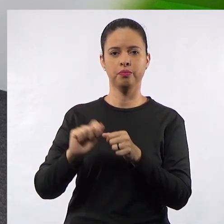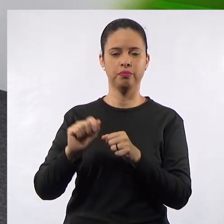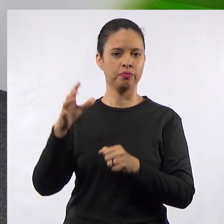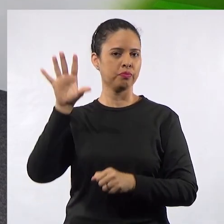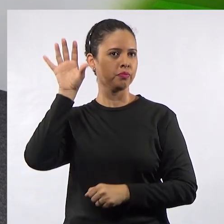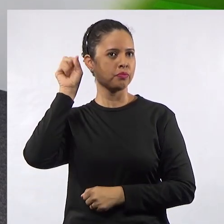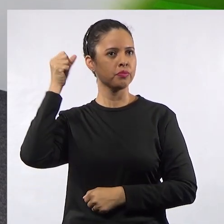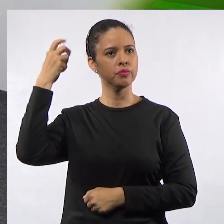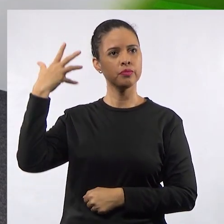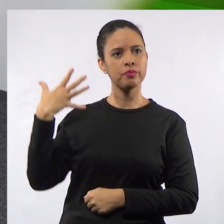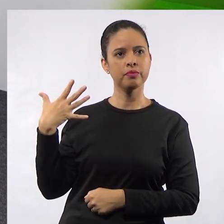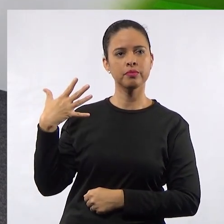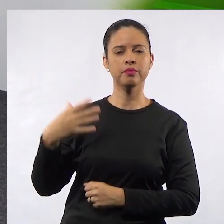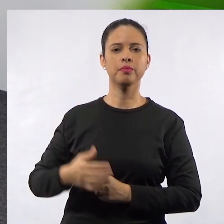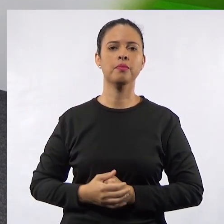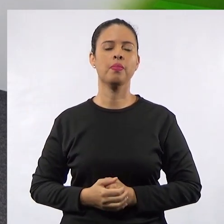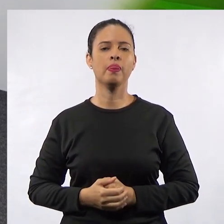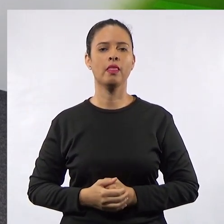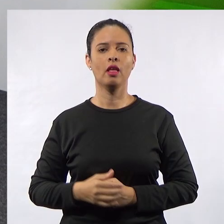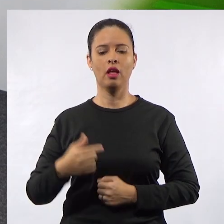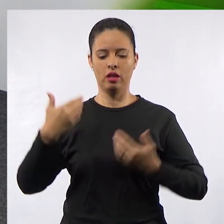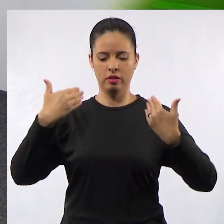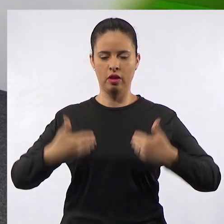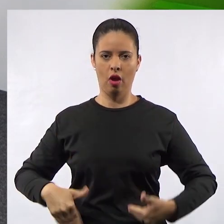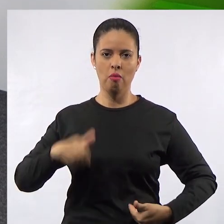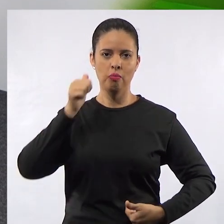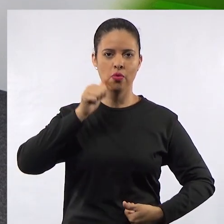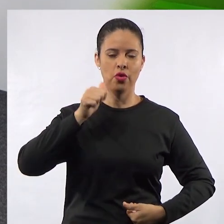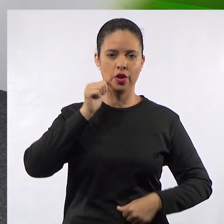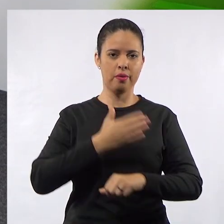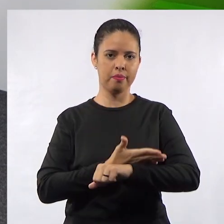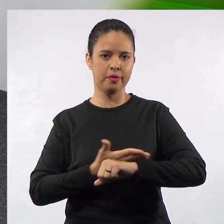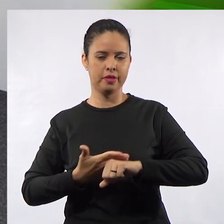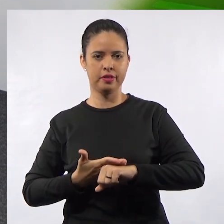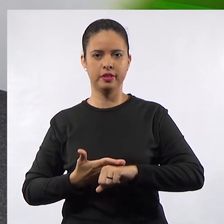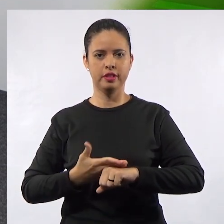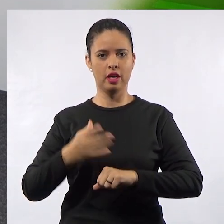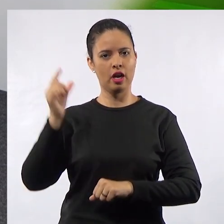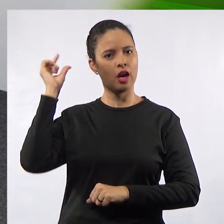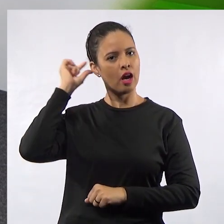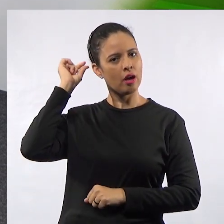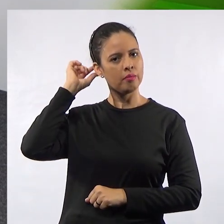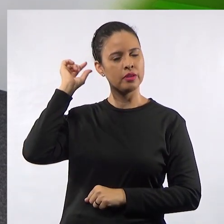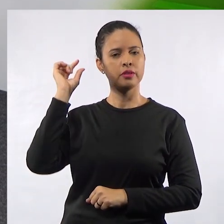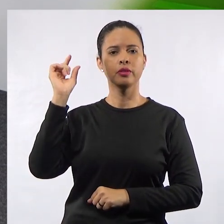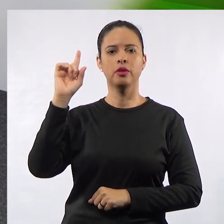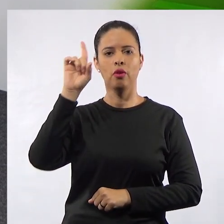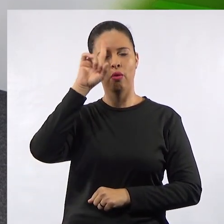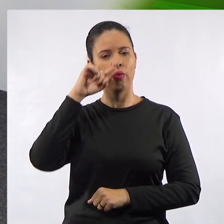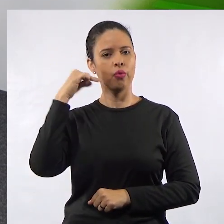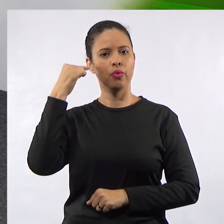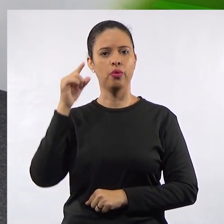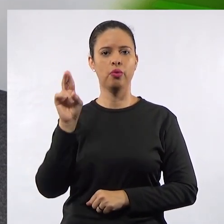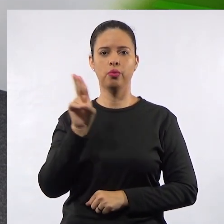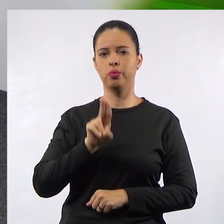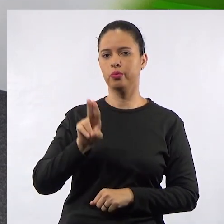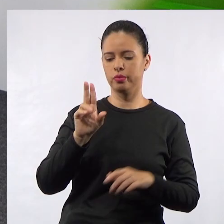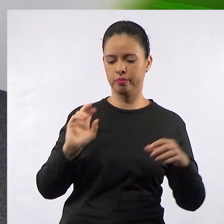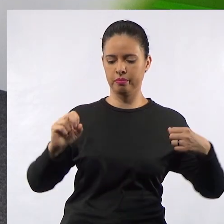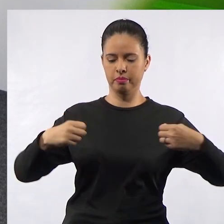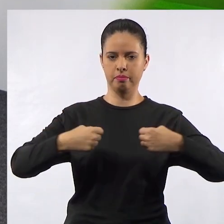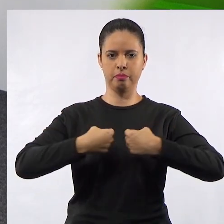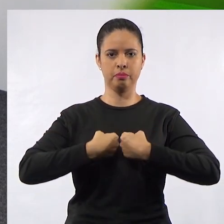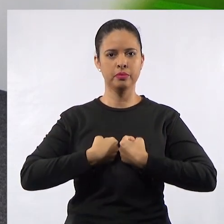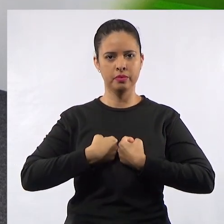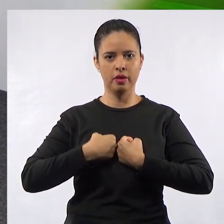descrição tá olha só eu sou uma mulher branca tem os cabelos loiros estou trajando um terninho preto